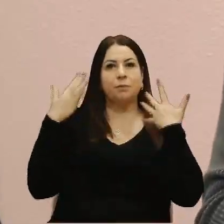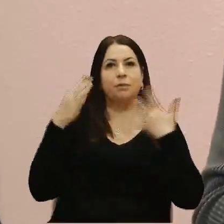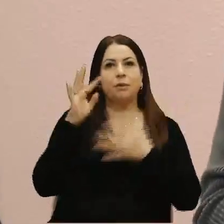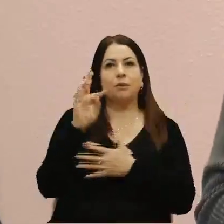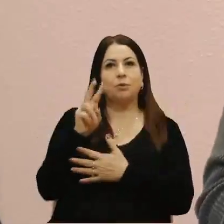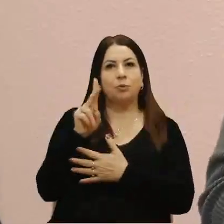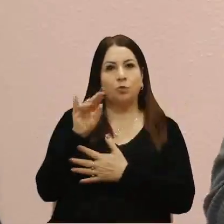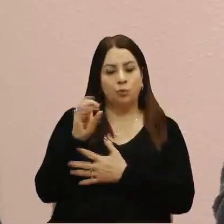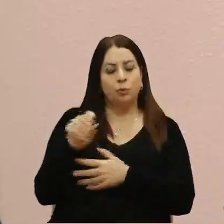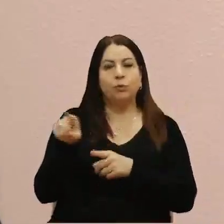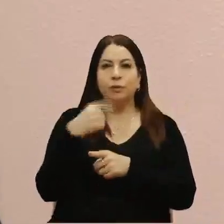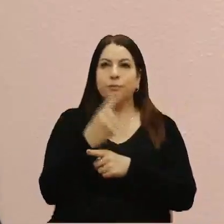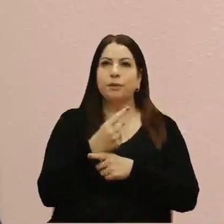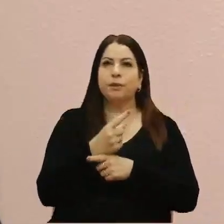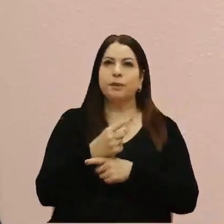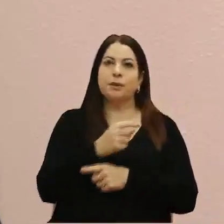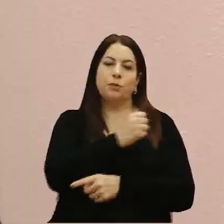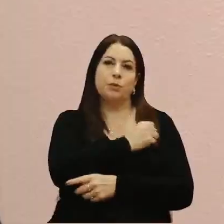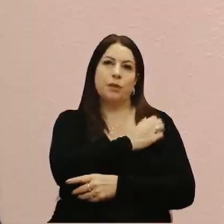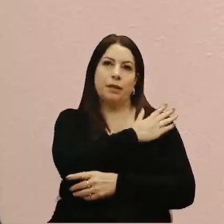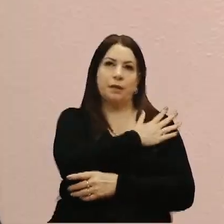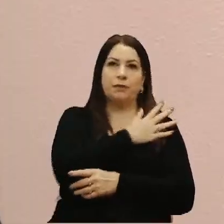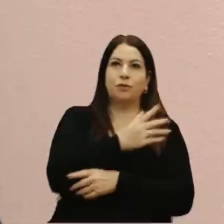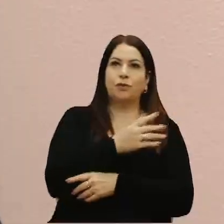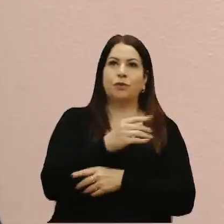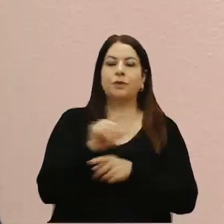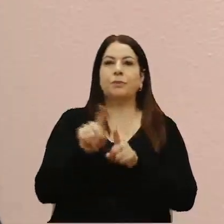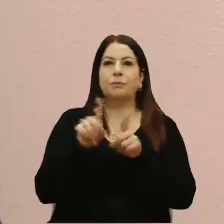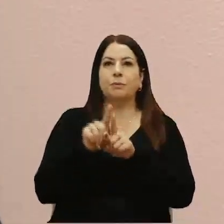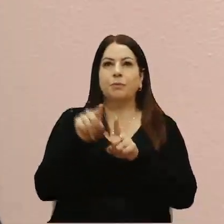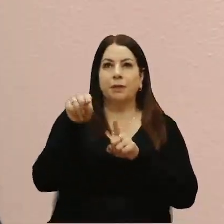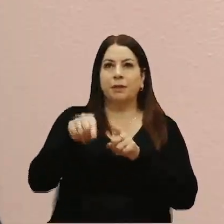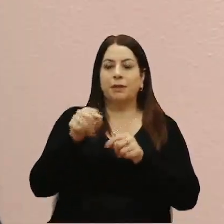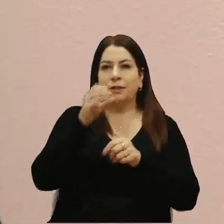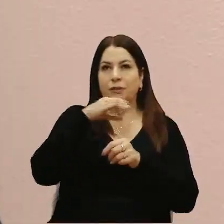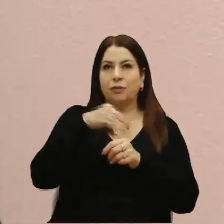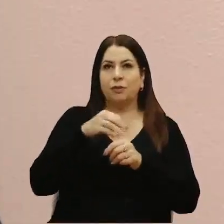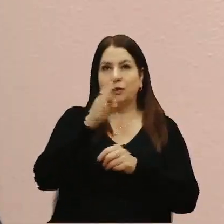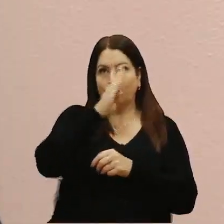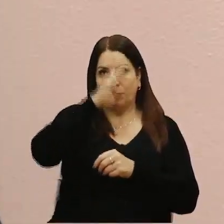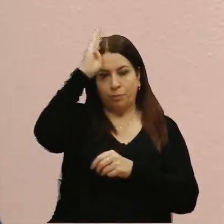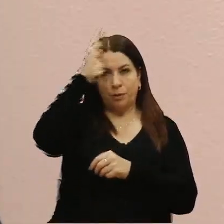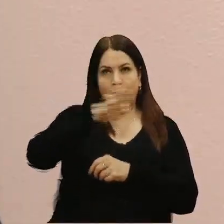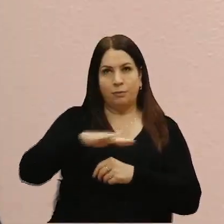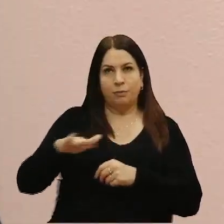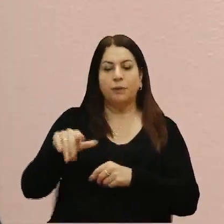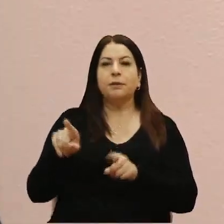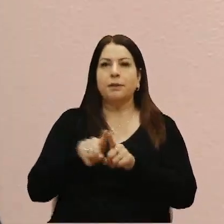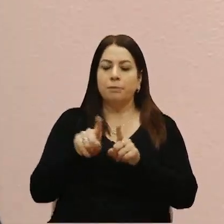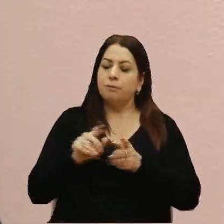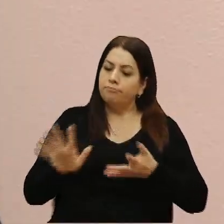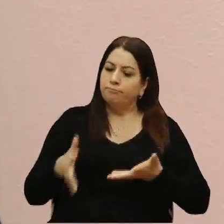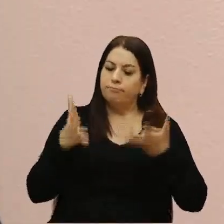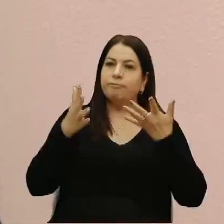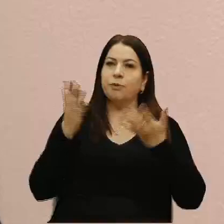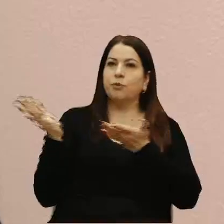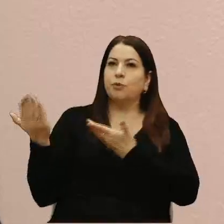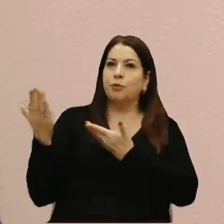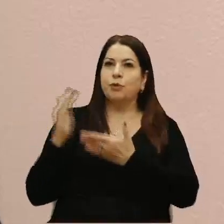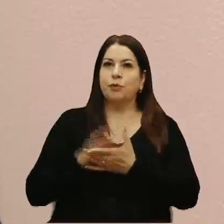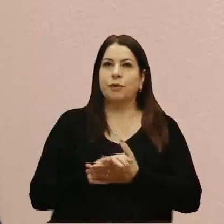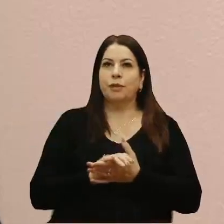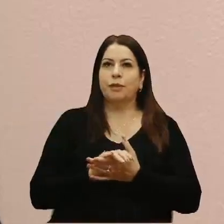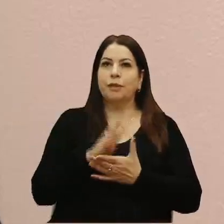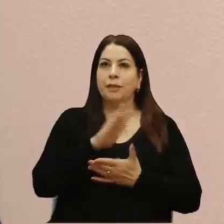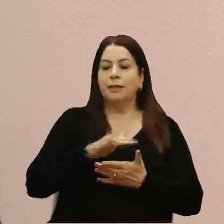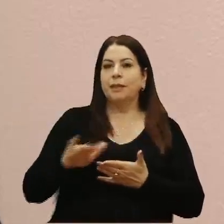Túlio e o Tenente Coronel Batista pelo projeto implementado aqui em Caxias do Sul do Bombeiro Mirim, que tanto incentiva os jovens,